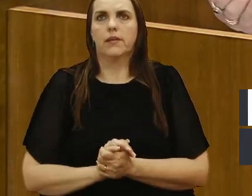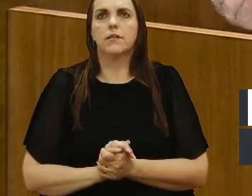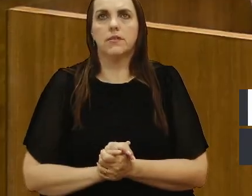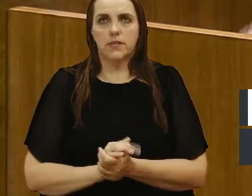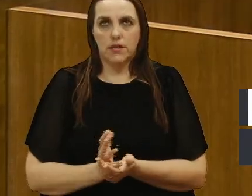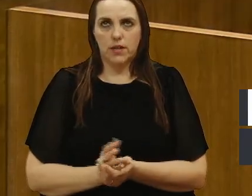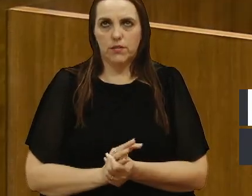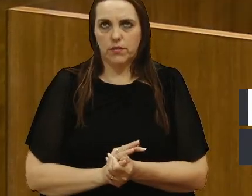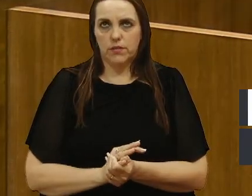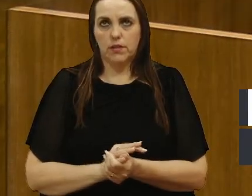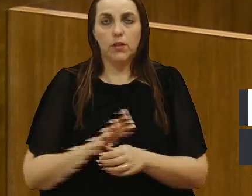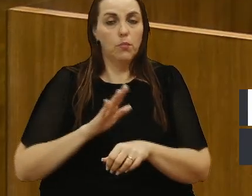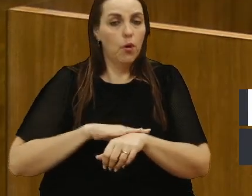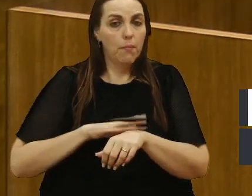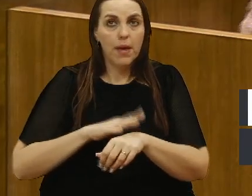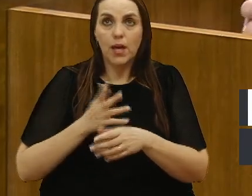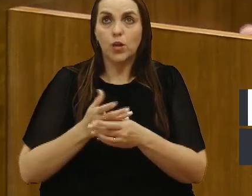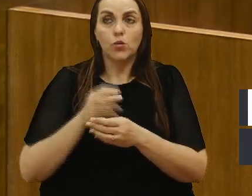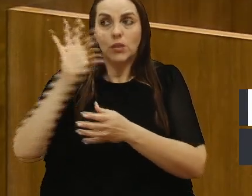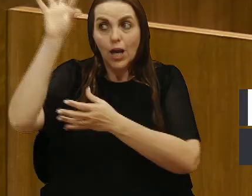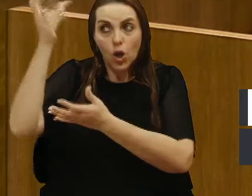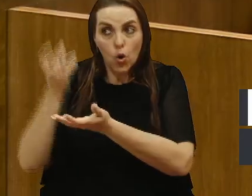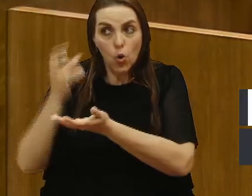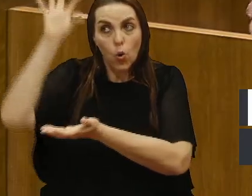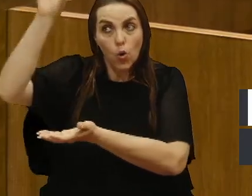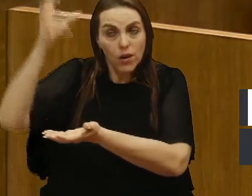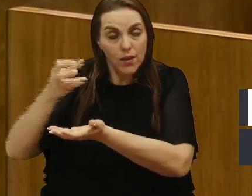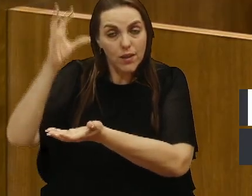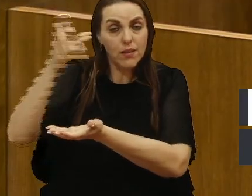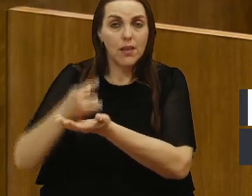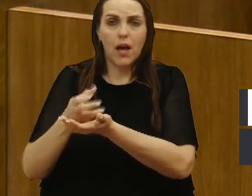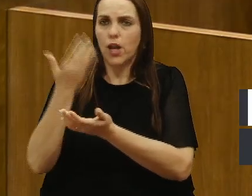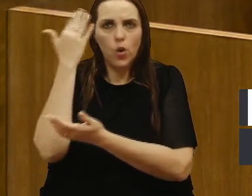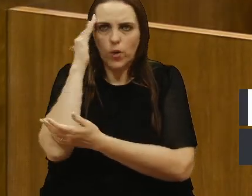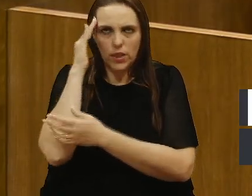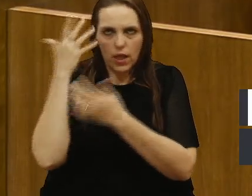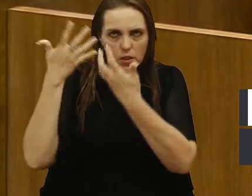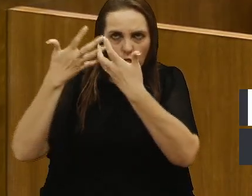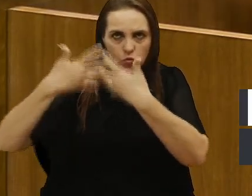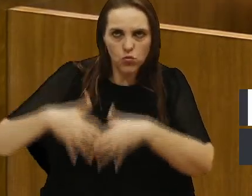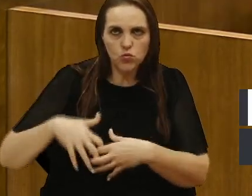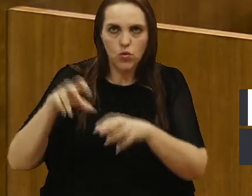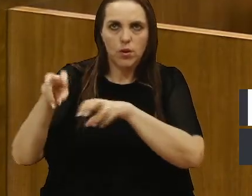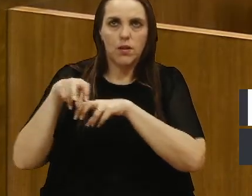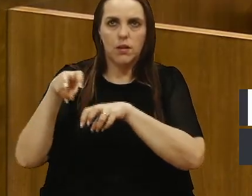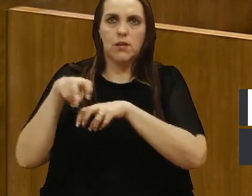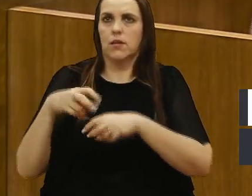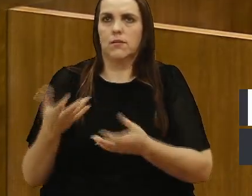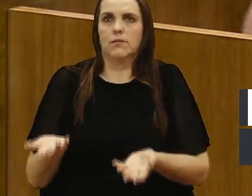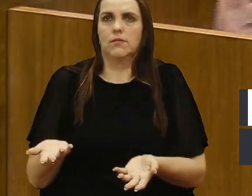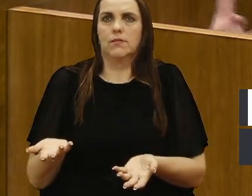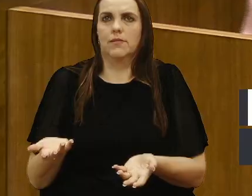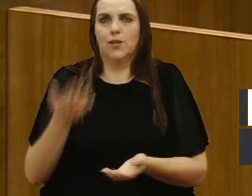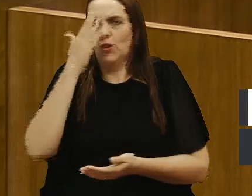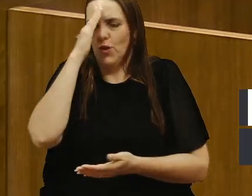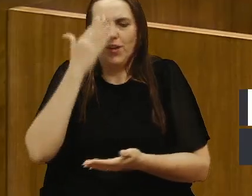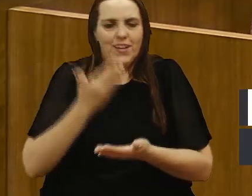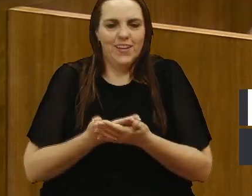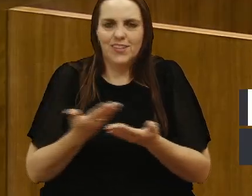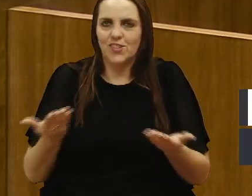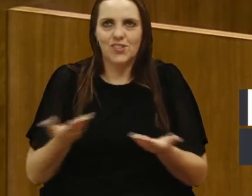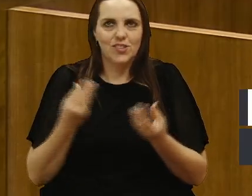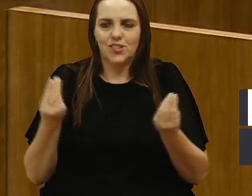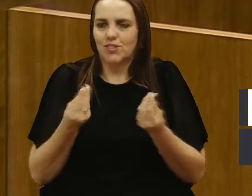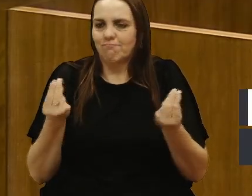da uva. É não entender como funciona o interior. Porque eu não acredito que seja